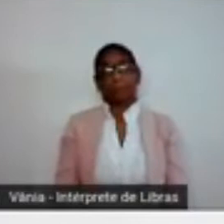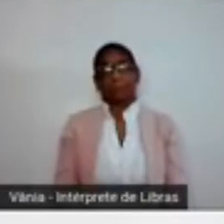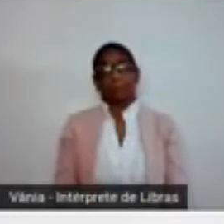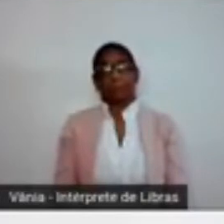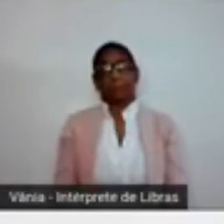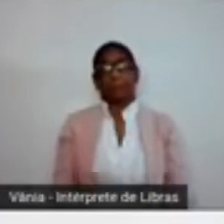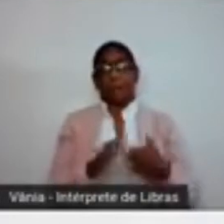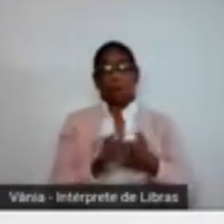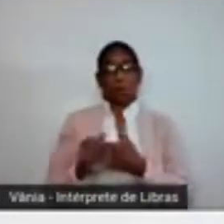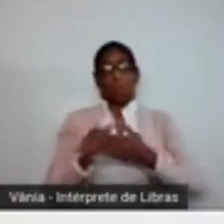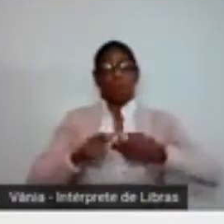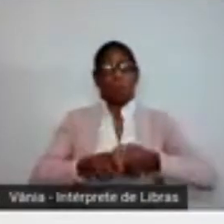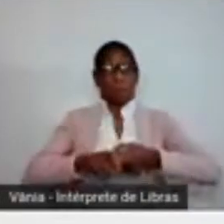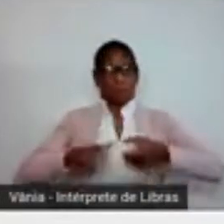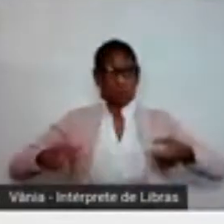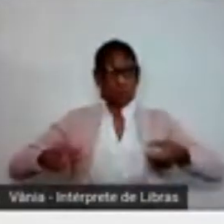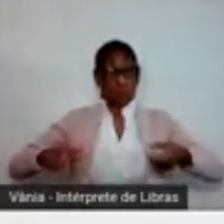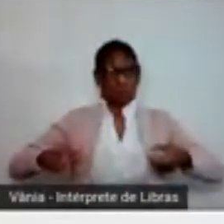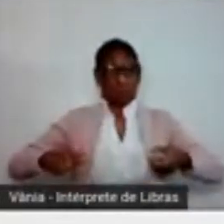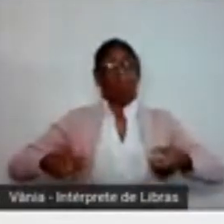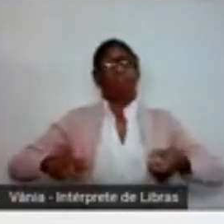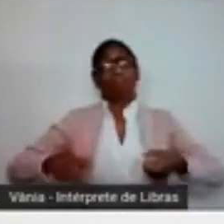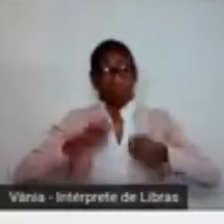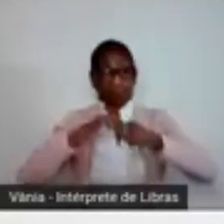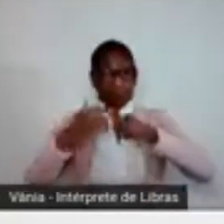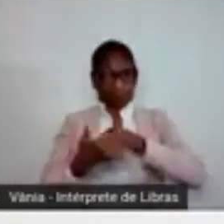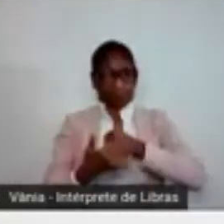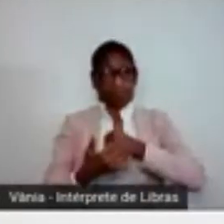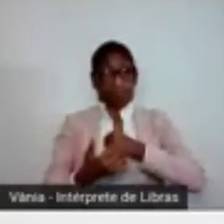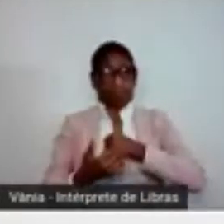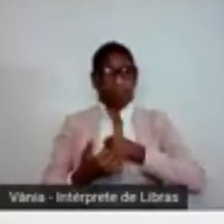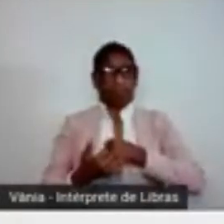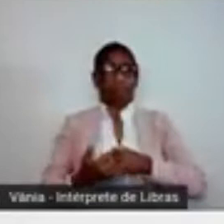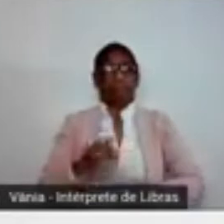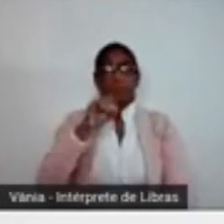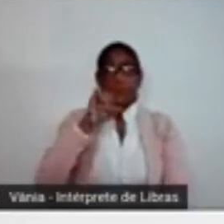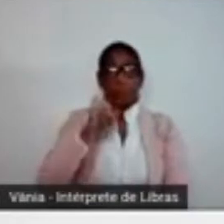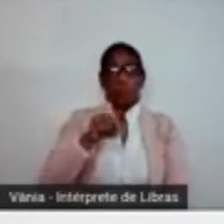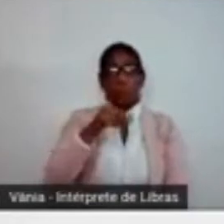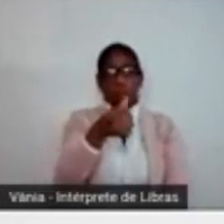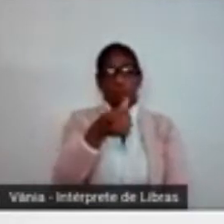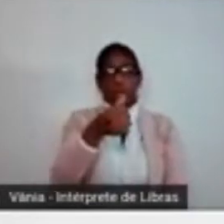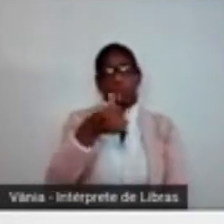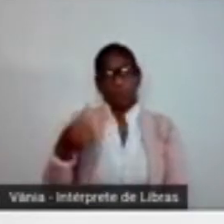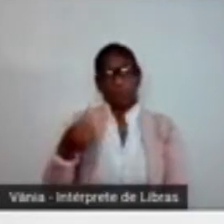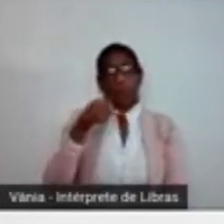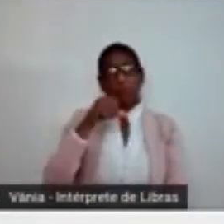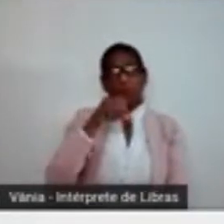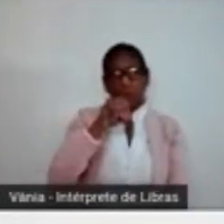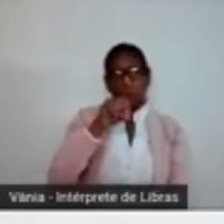Acompanhamos ali um aumento do número de casos ativos sobre os casos recuperados, já tinha sido 0,63, foi para 0,81,